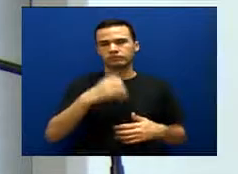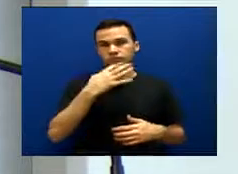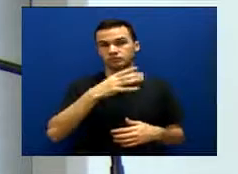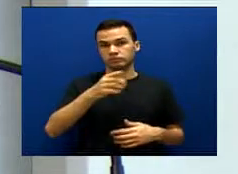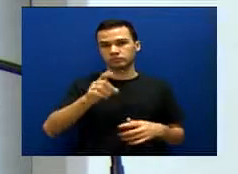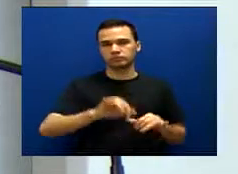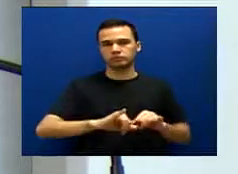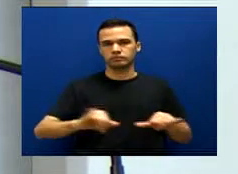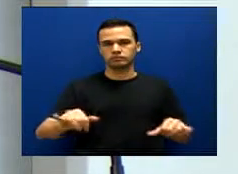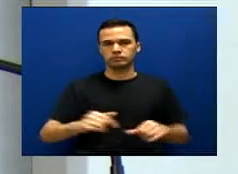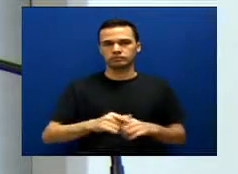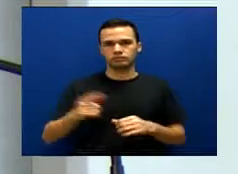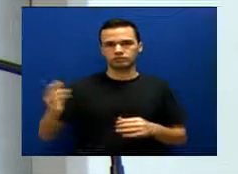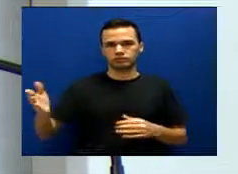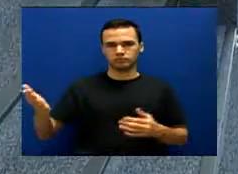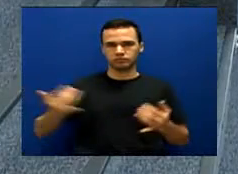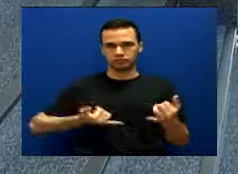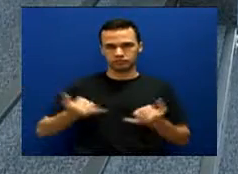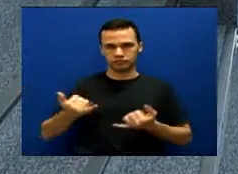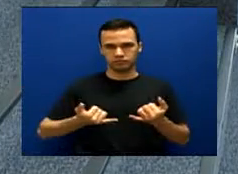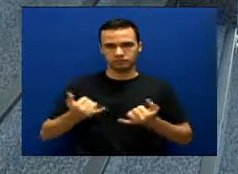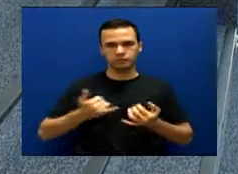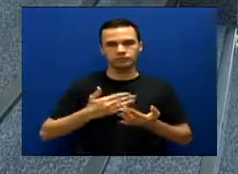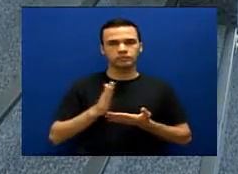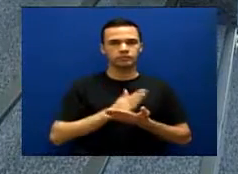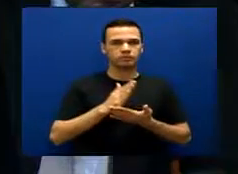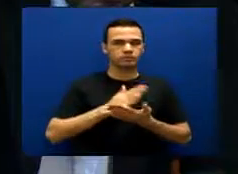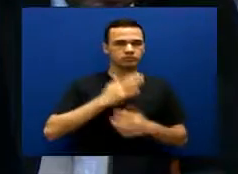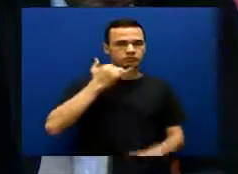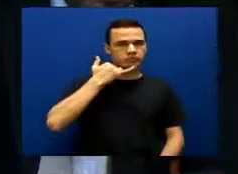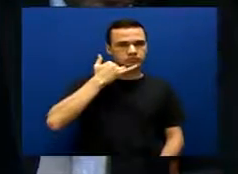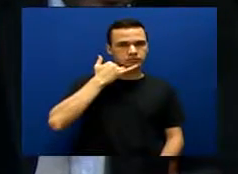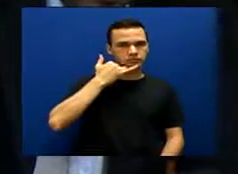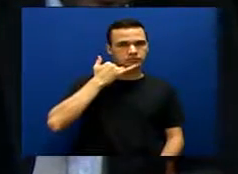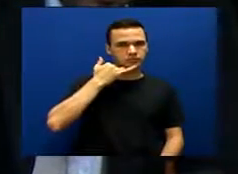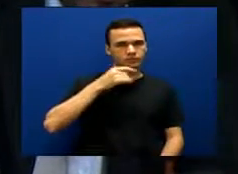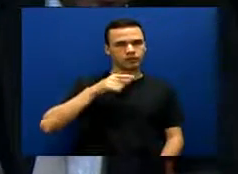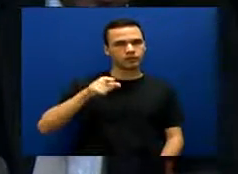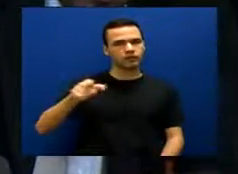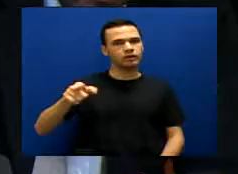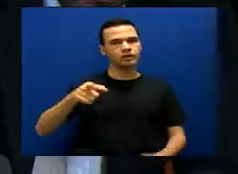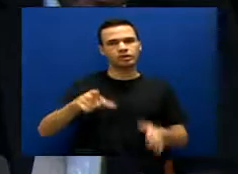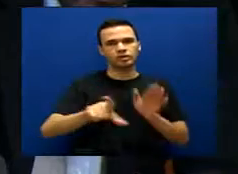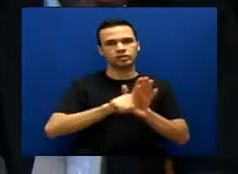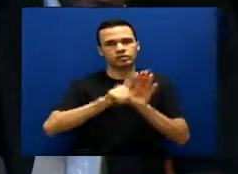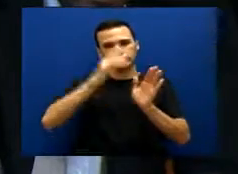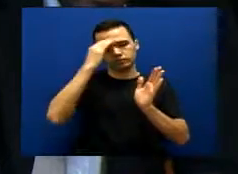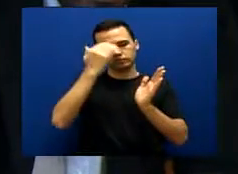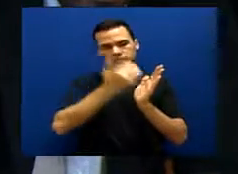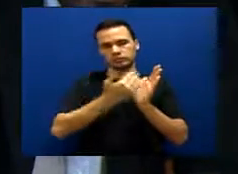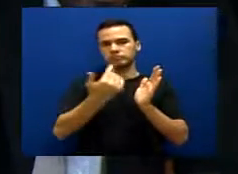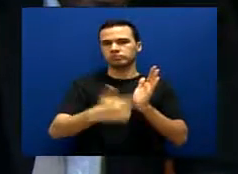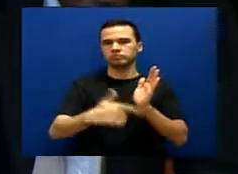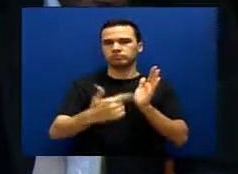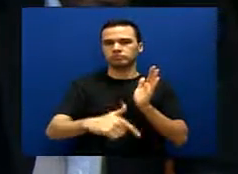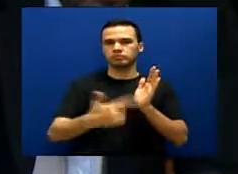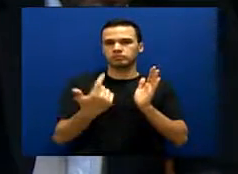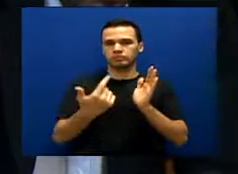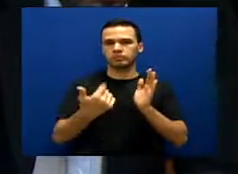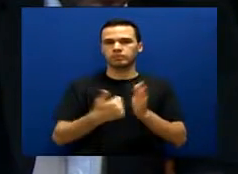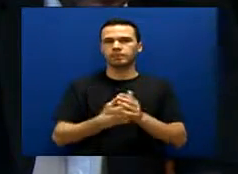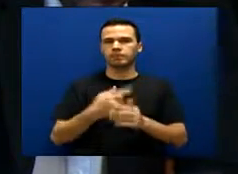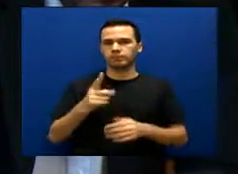assunto. Eu estou recebendo alguns telefonemas que não estão cumprindo essa lei, né?